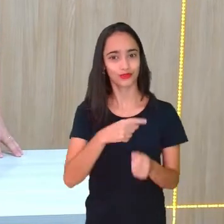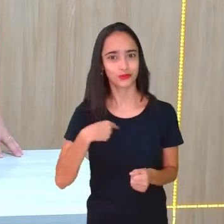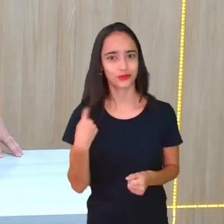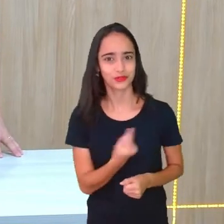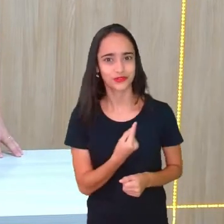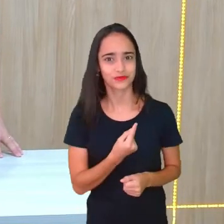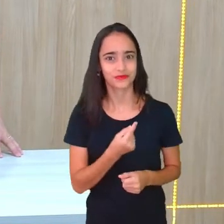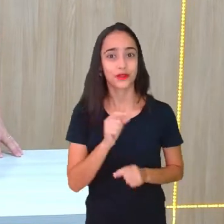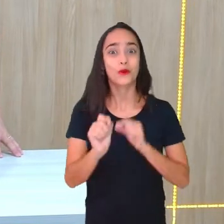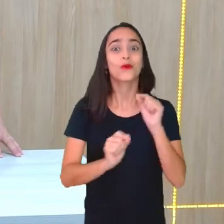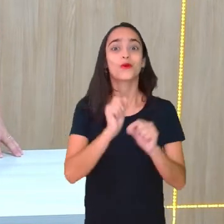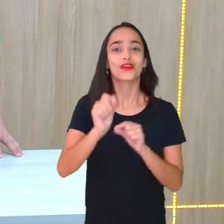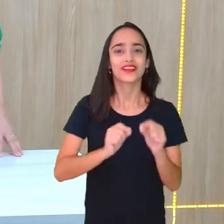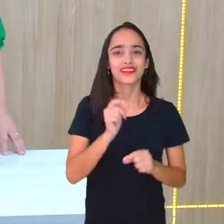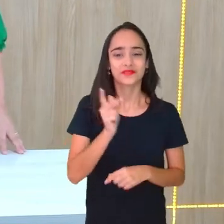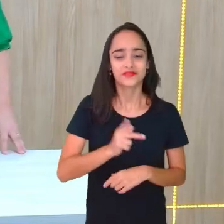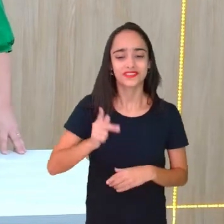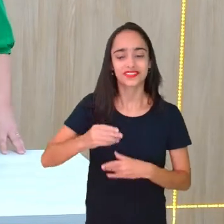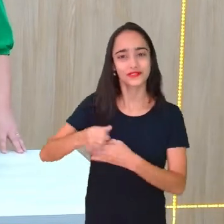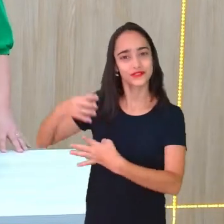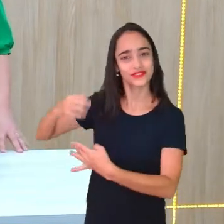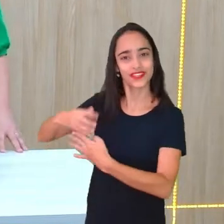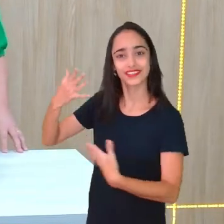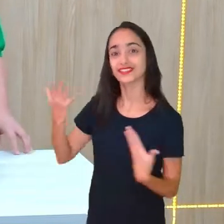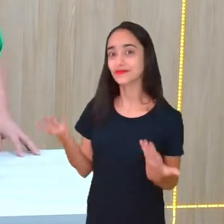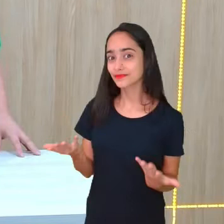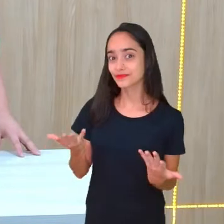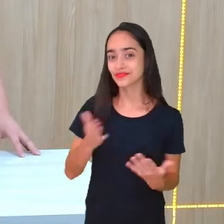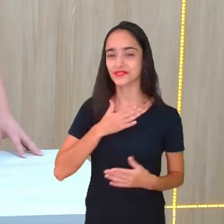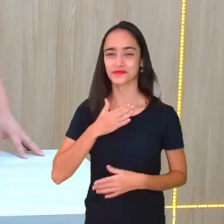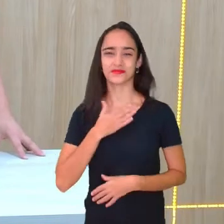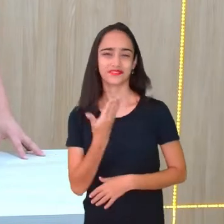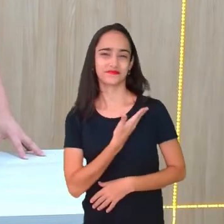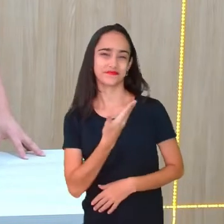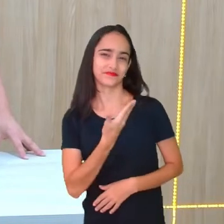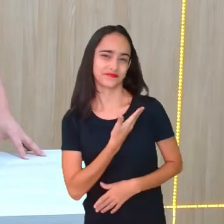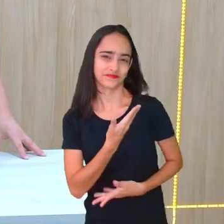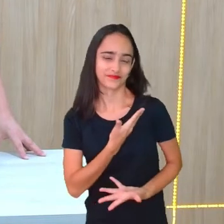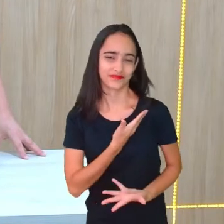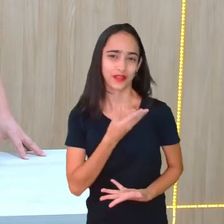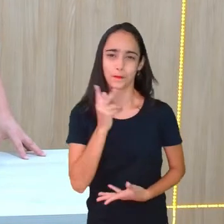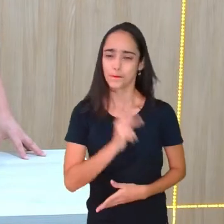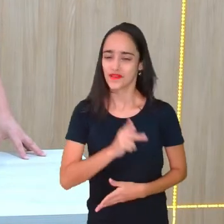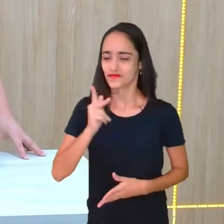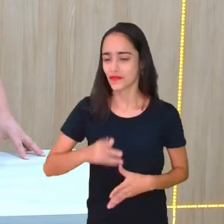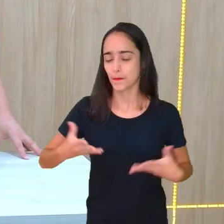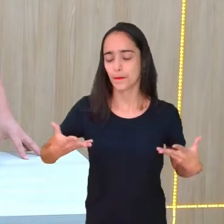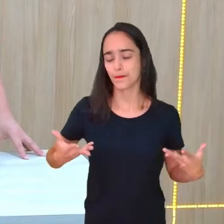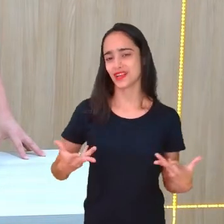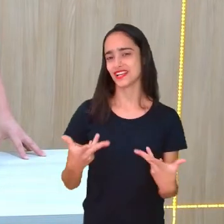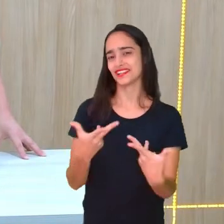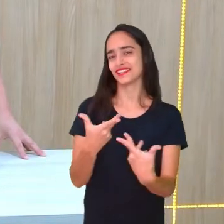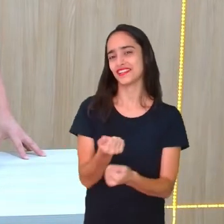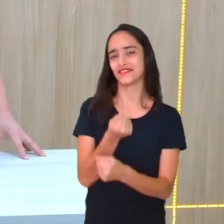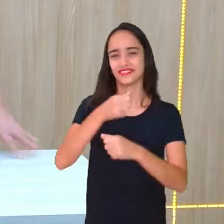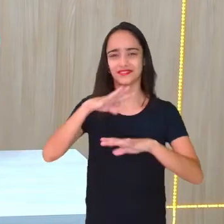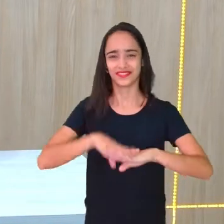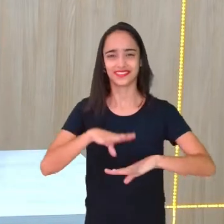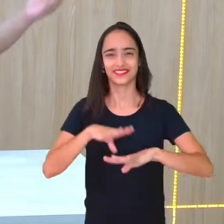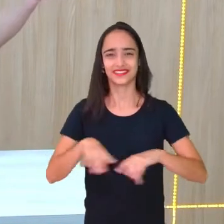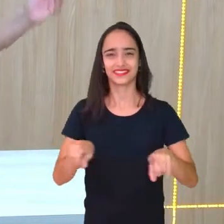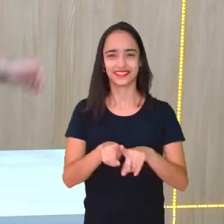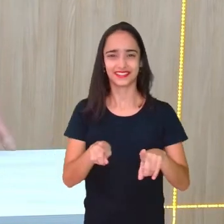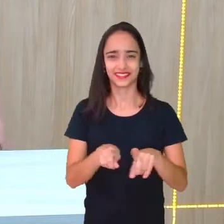no chat, quem? A minha parceira, a minha colega, uma professora maravilhosa de